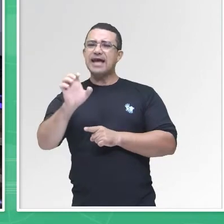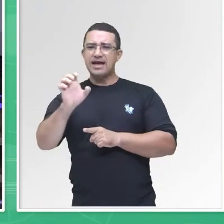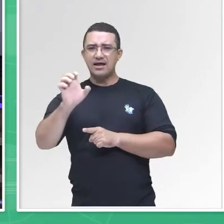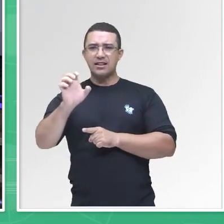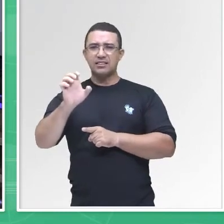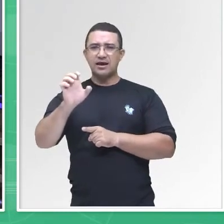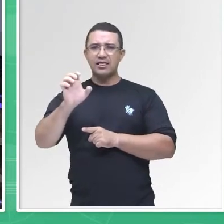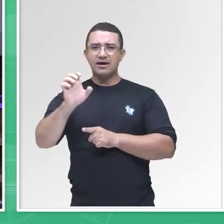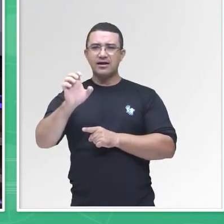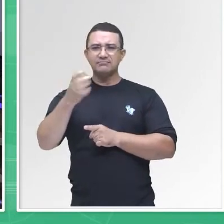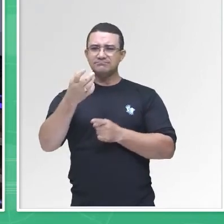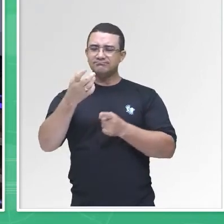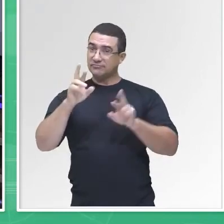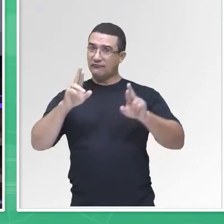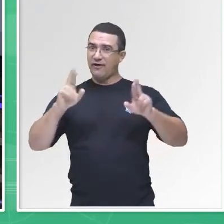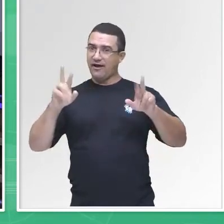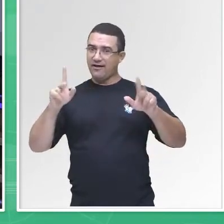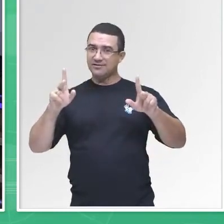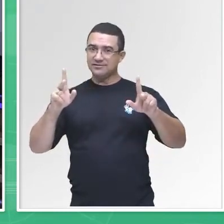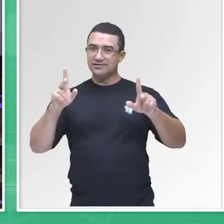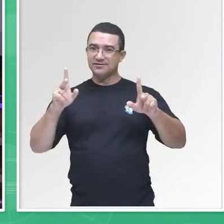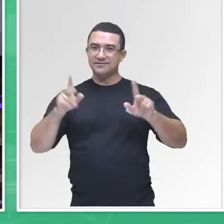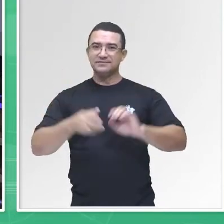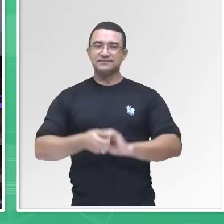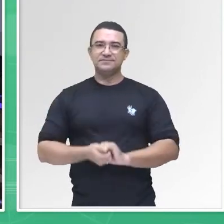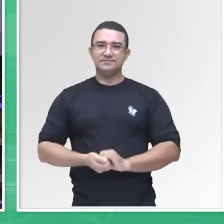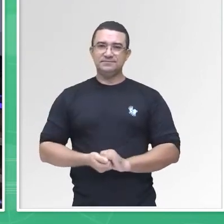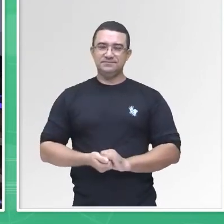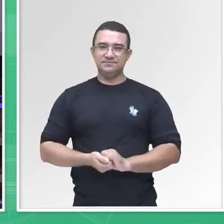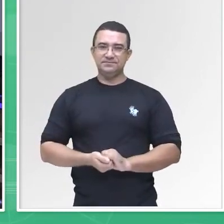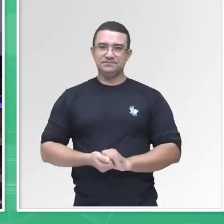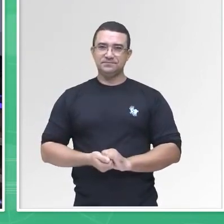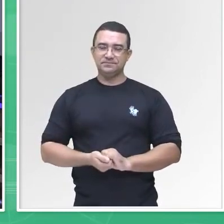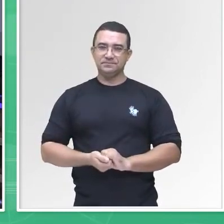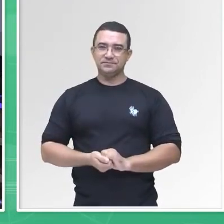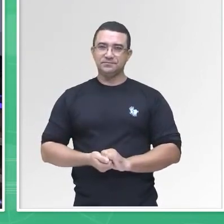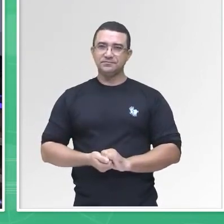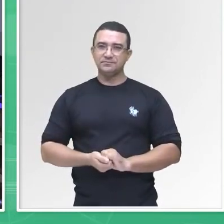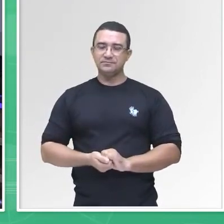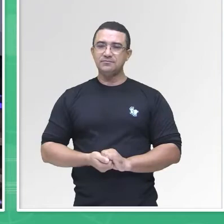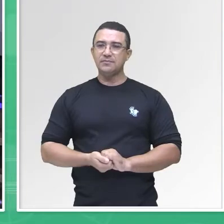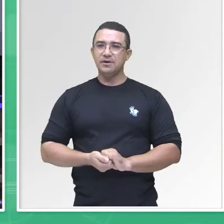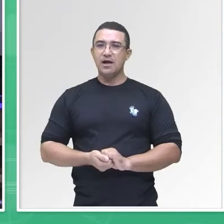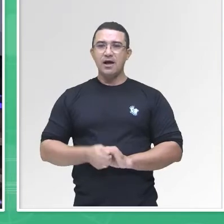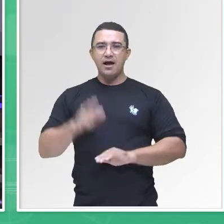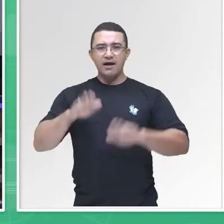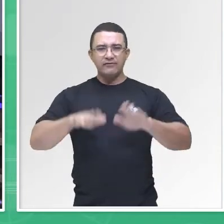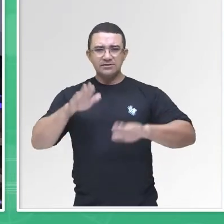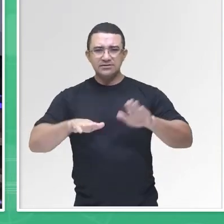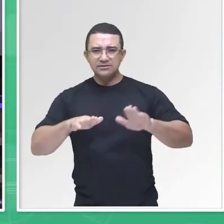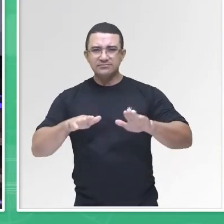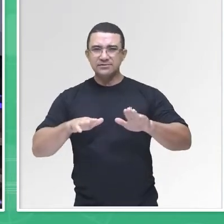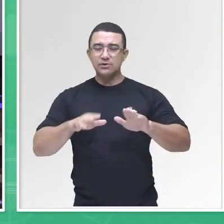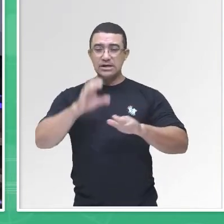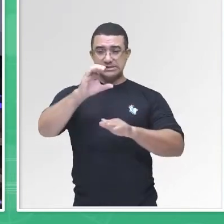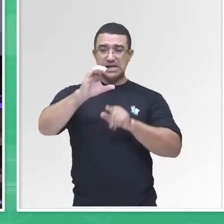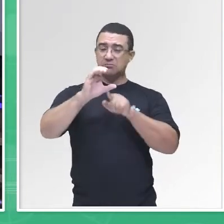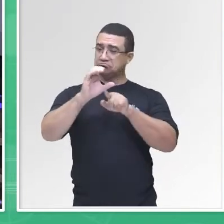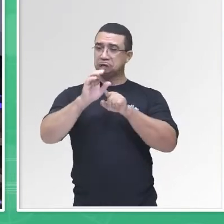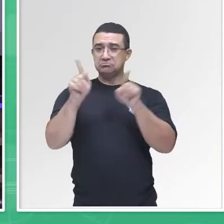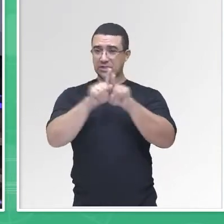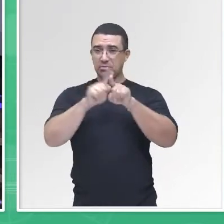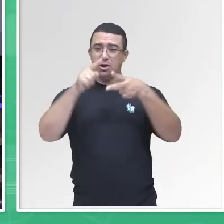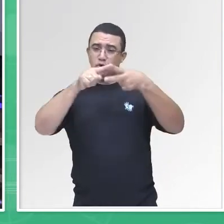futebol? Valeu, parceiro. Valeu, parceiro. Parceiro. A língua fica presa. Então, esse C também pode ser pronunciado assim